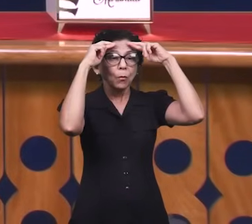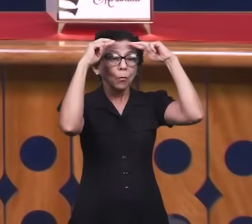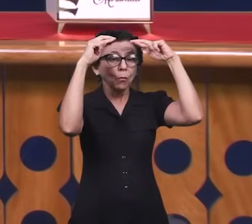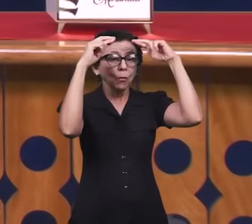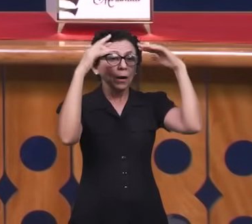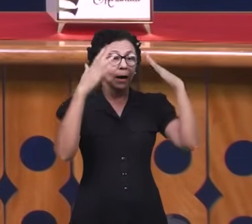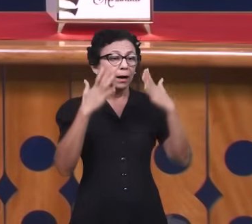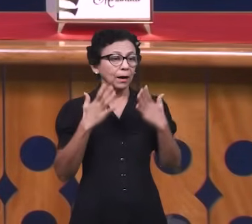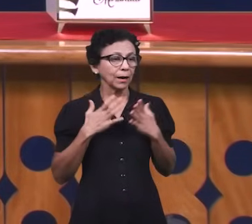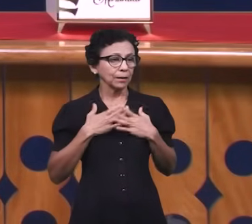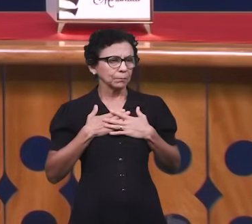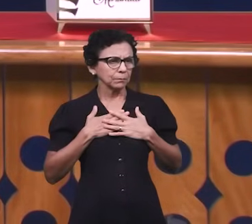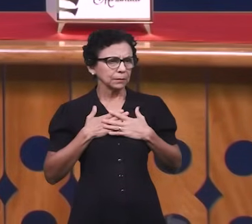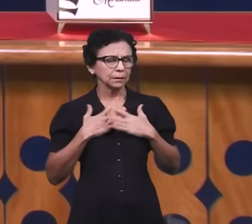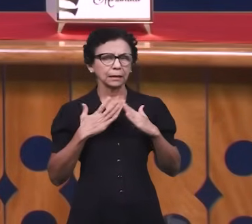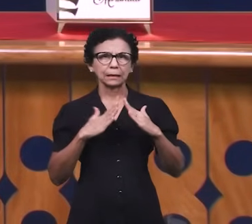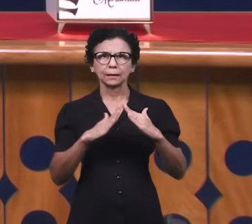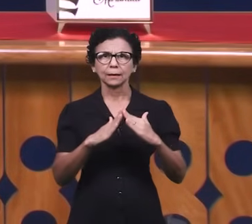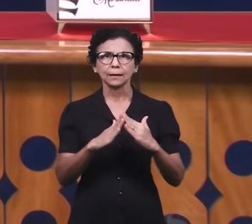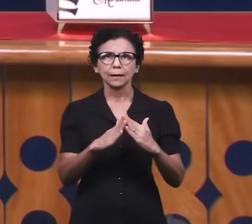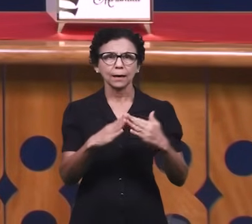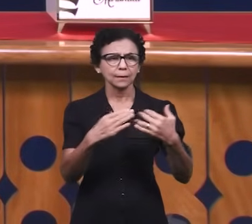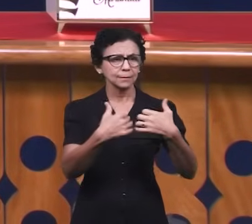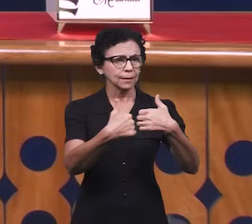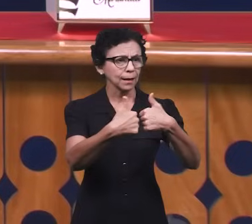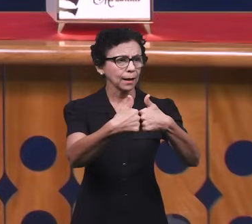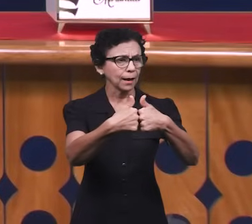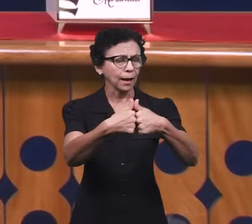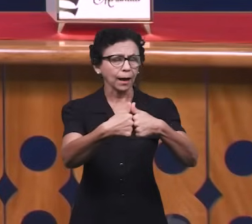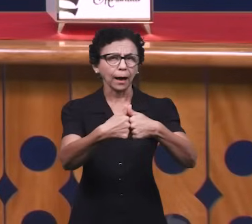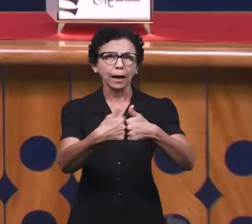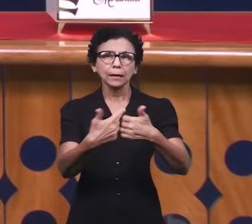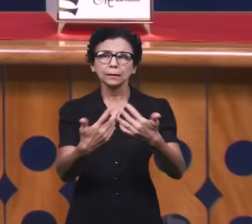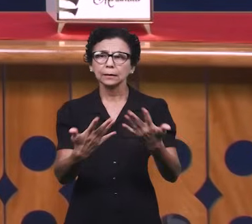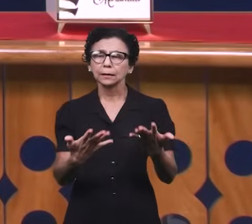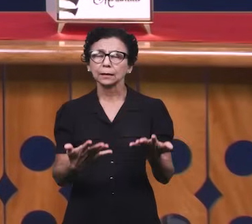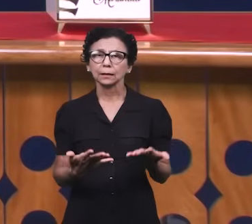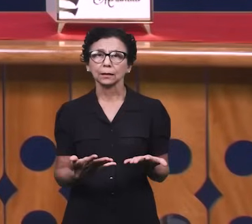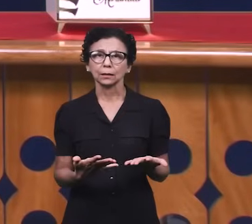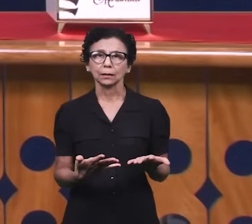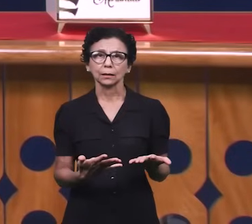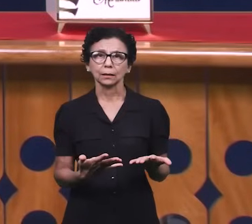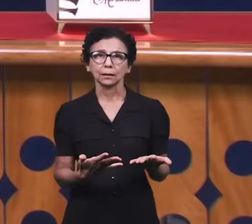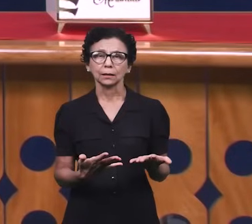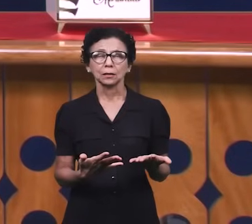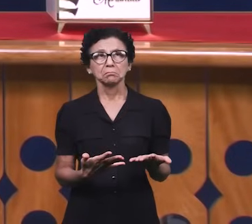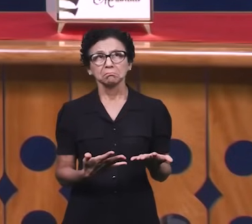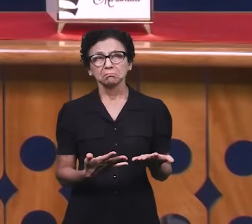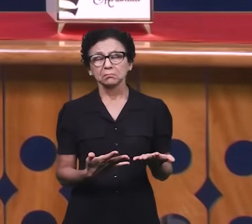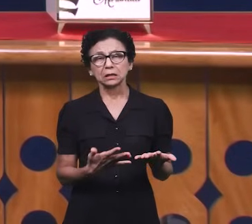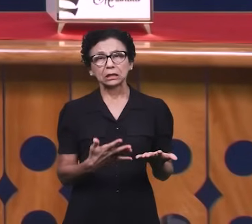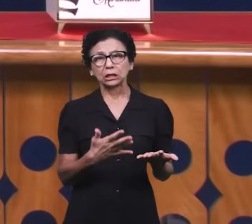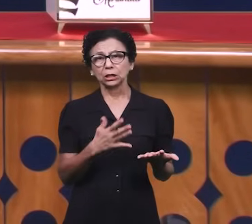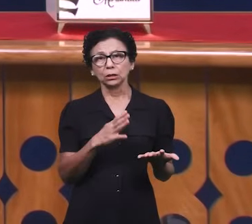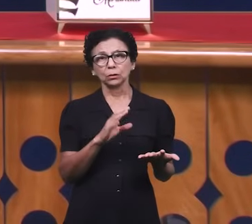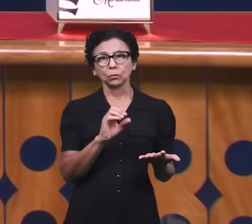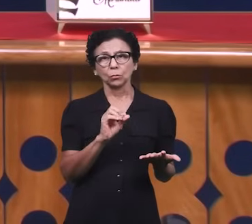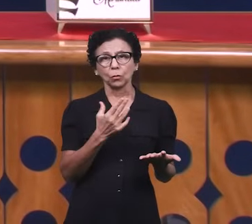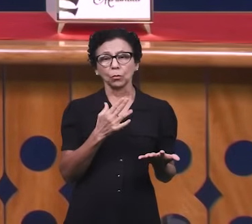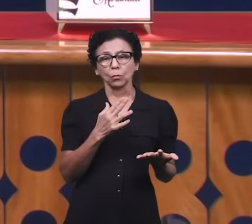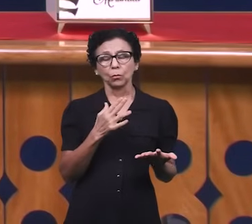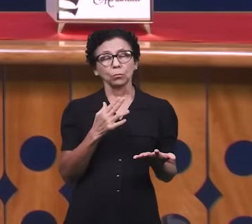dele. A arca deveria repousar em alguém da tribo de Israel ou dentre o povo de